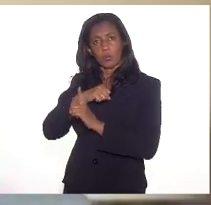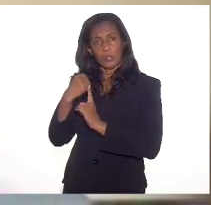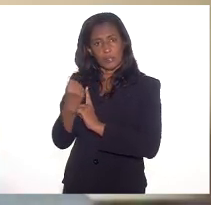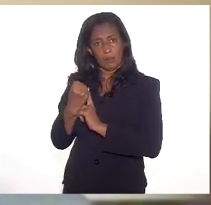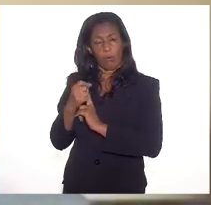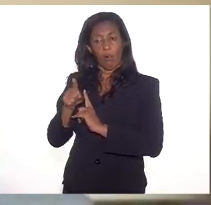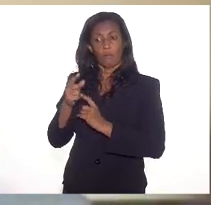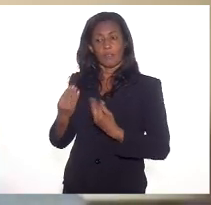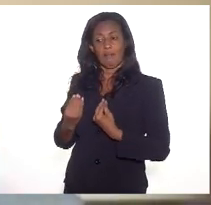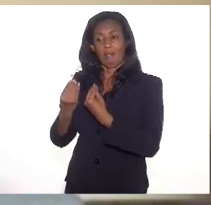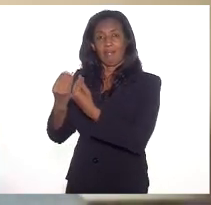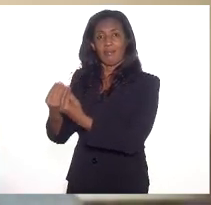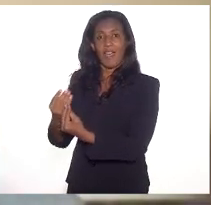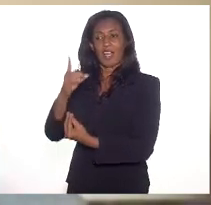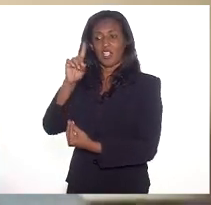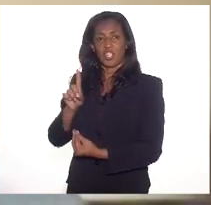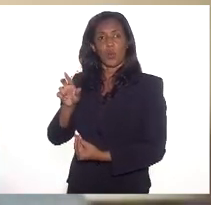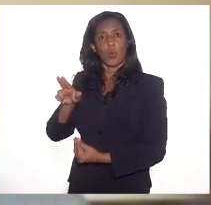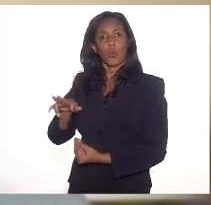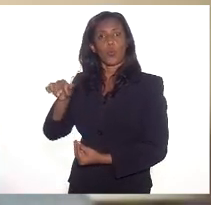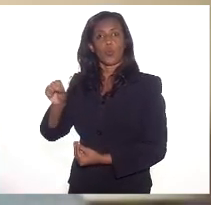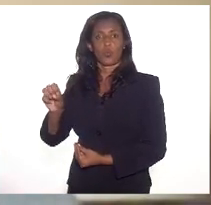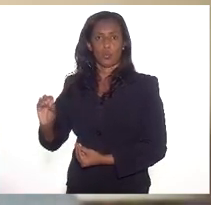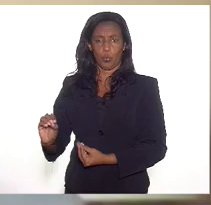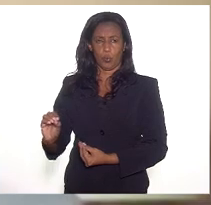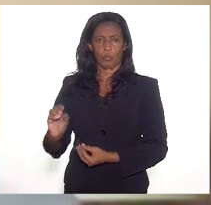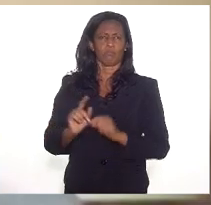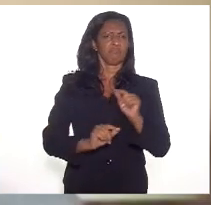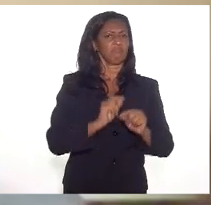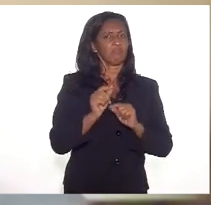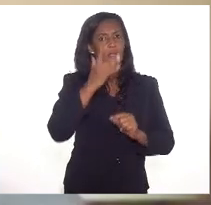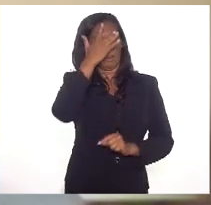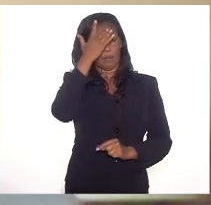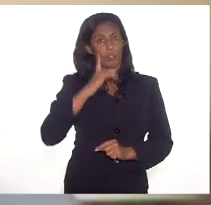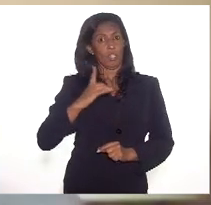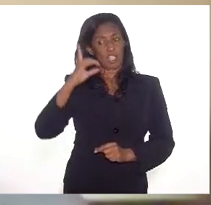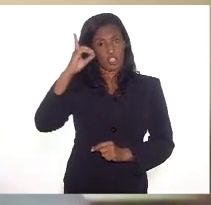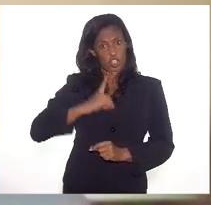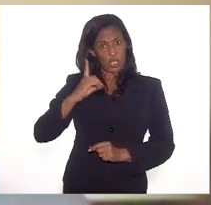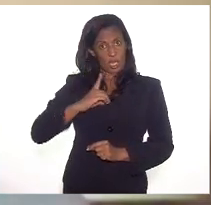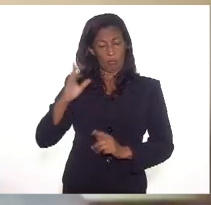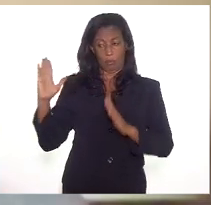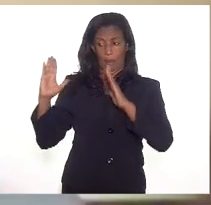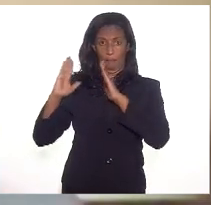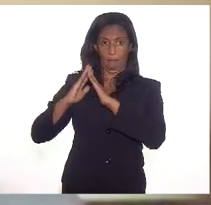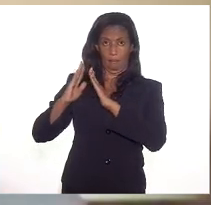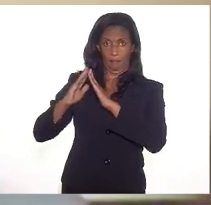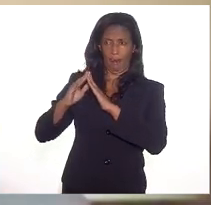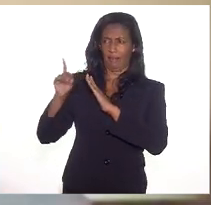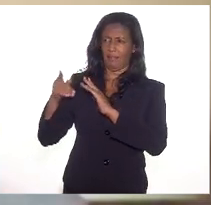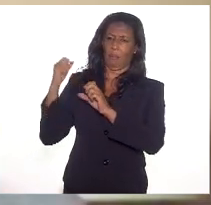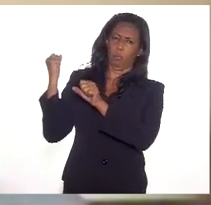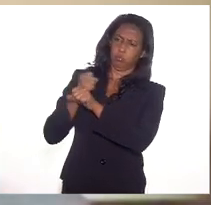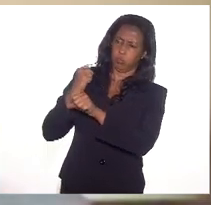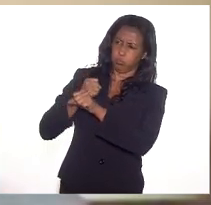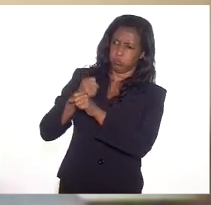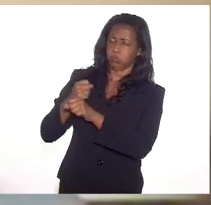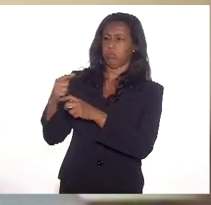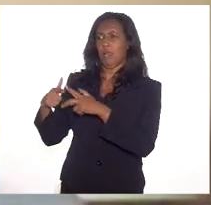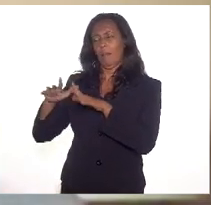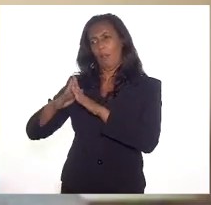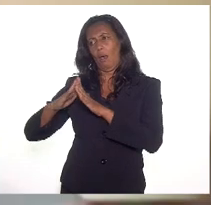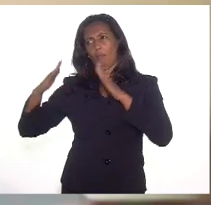conceder direito real de uso. O que é isso? A pessoa passa a ter direito sobre aquela casa, ela pode reformar, ela pode